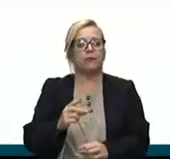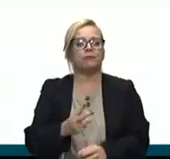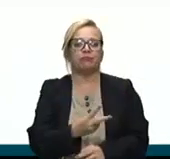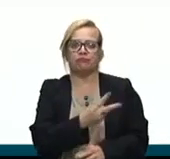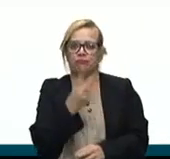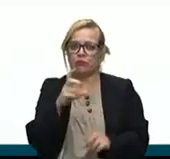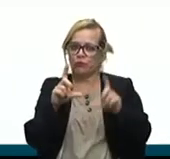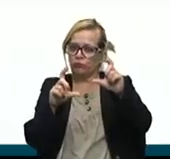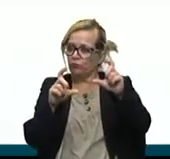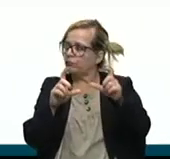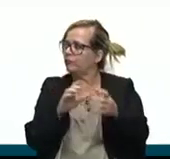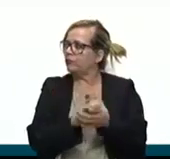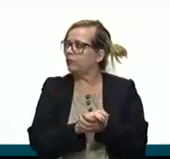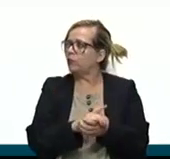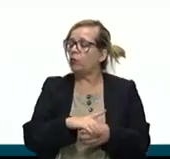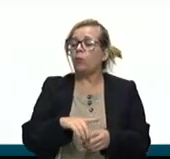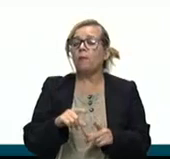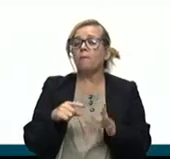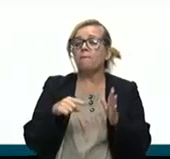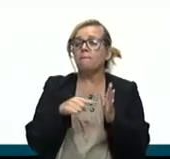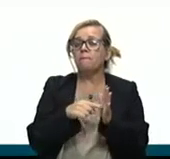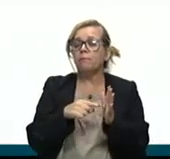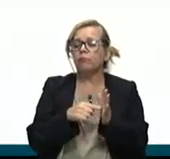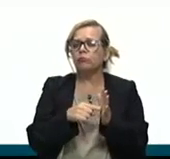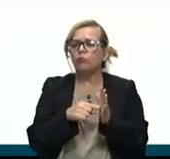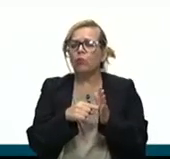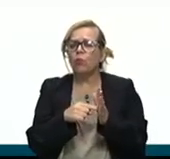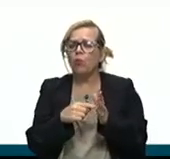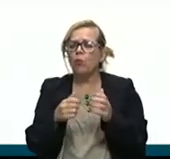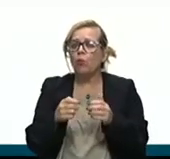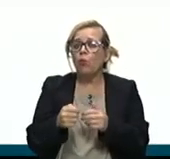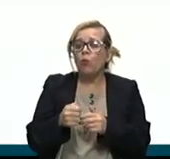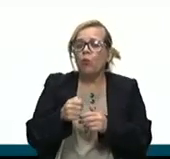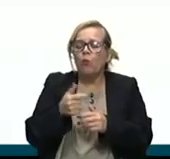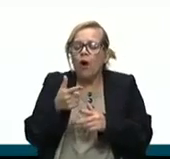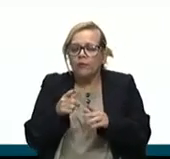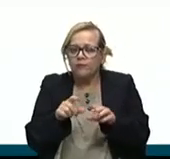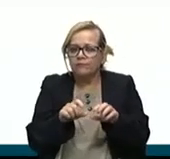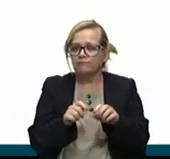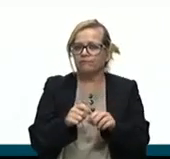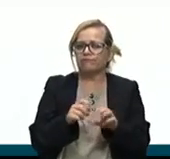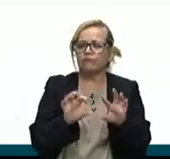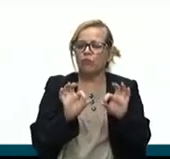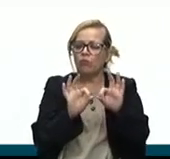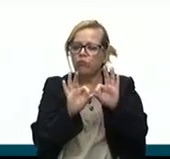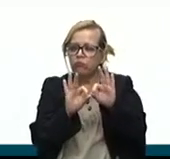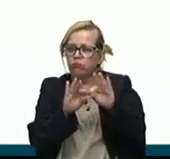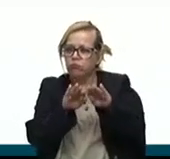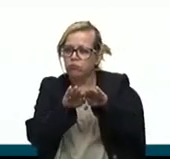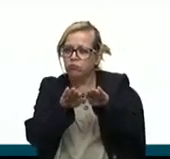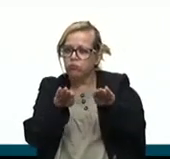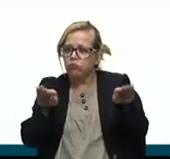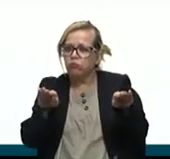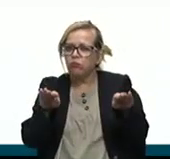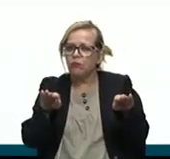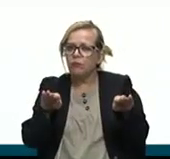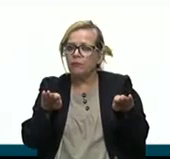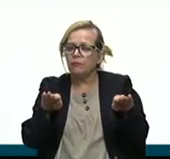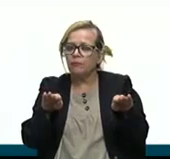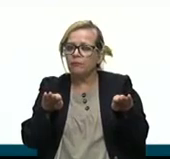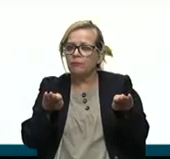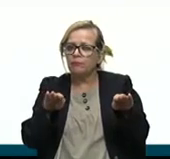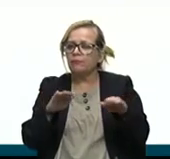caso, perceba que os pontos estão tendendo a uma reta. Uma reta